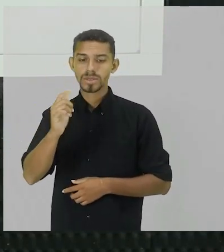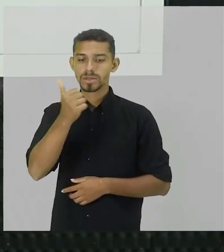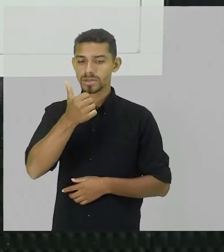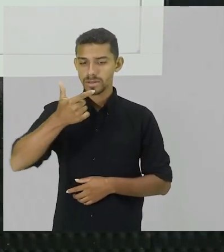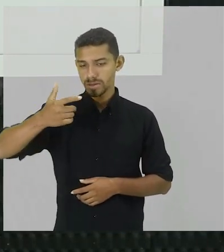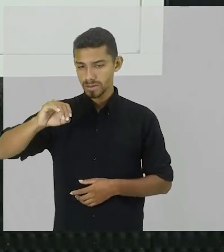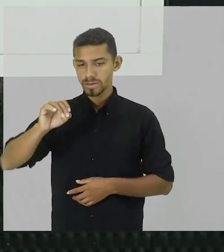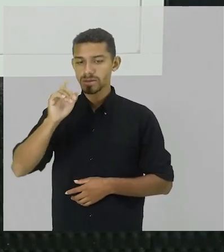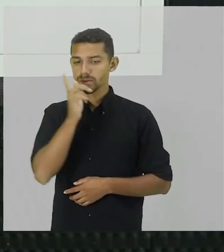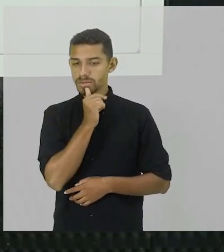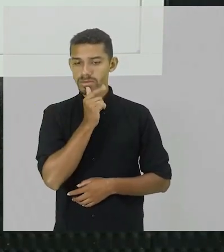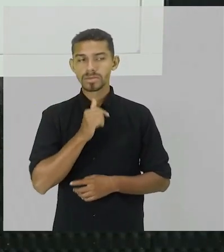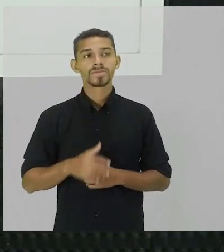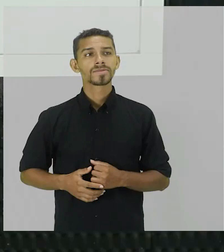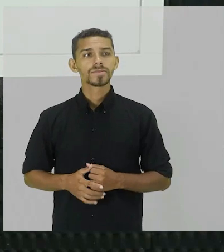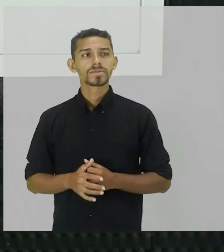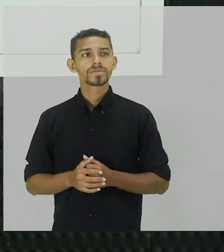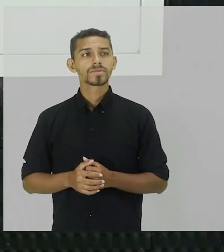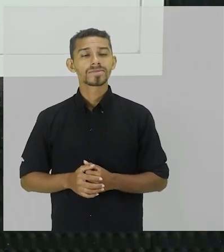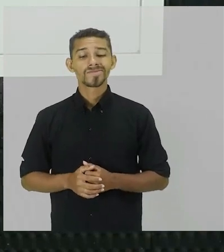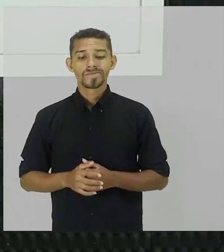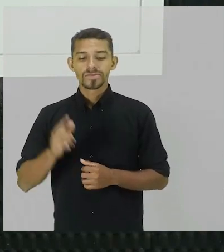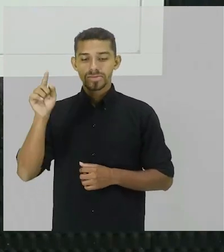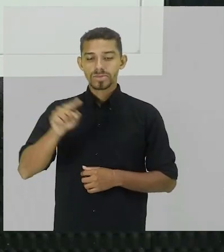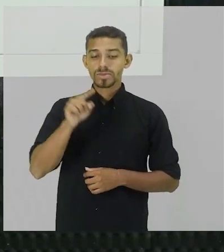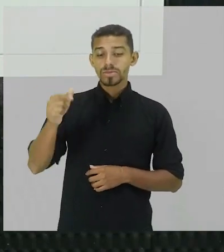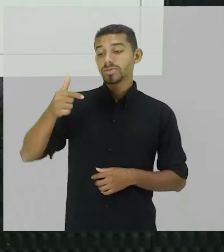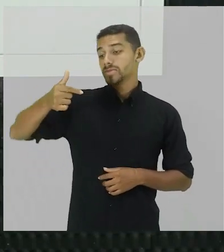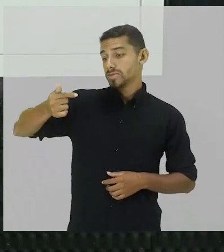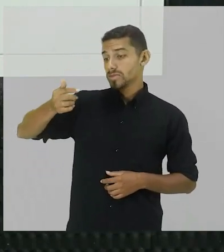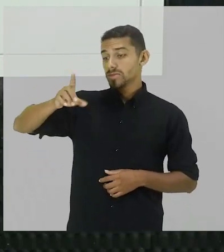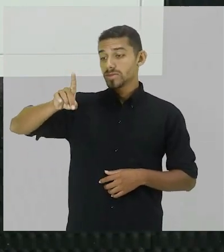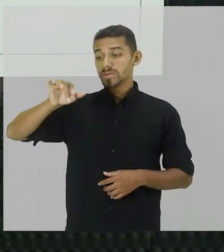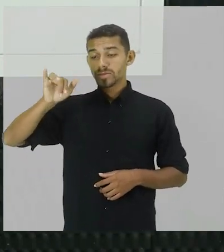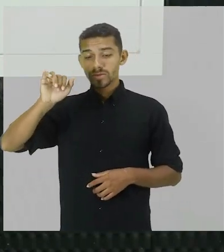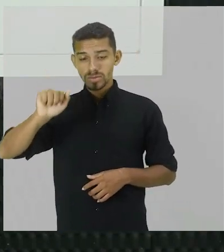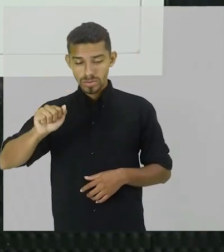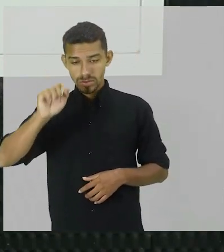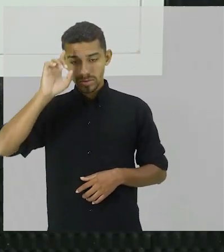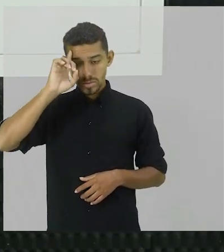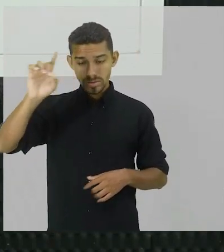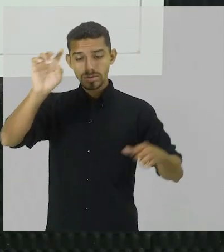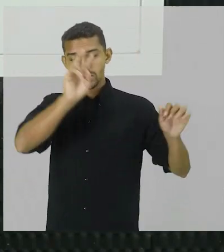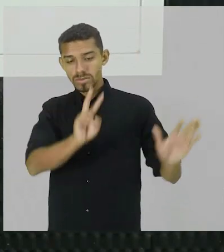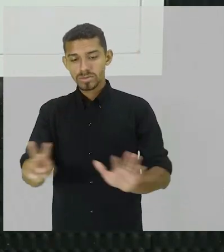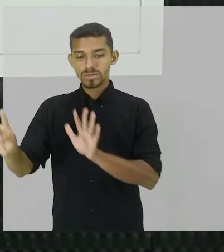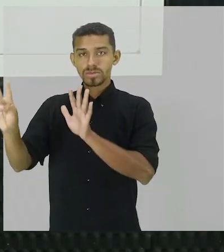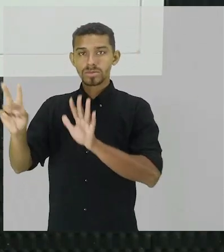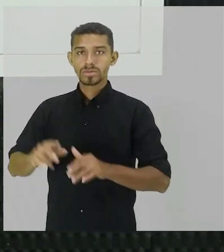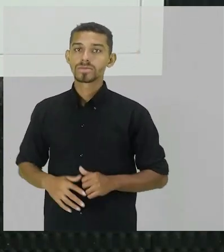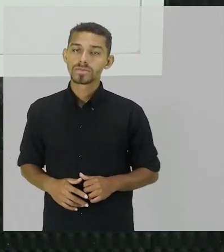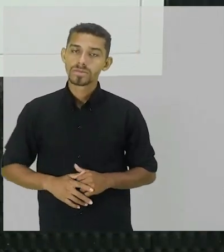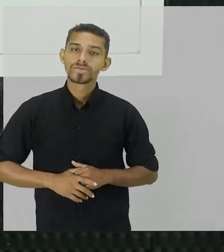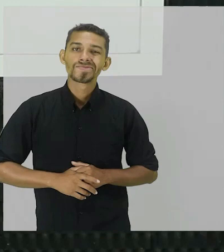litros. E vou multiplicar por 7, que são os 7 dias.